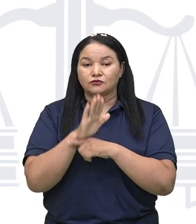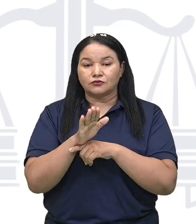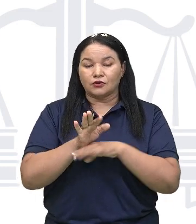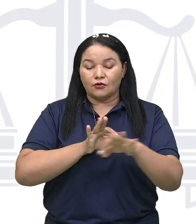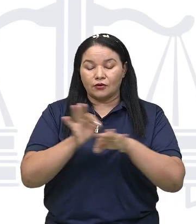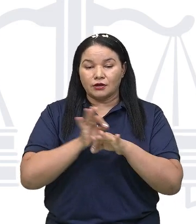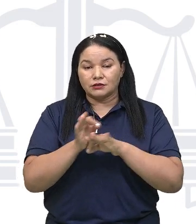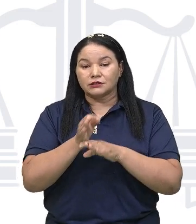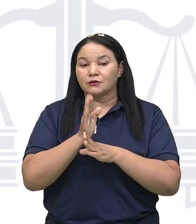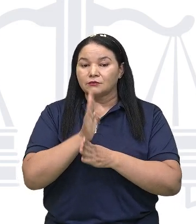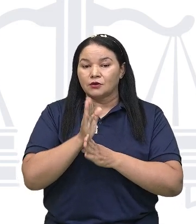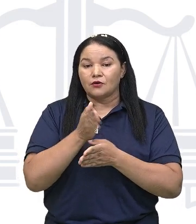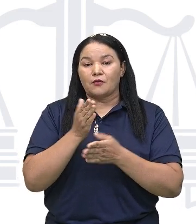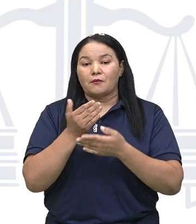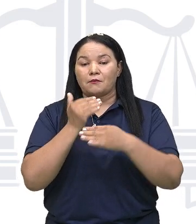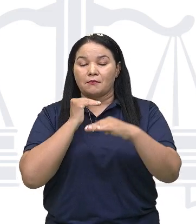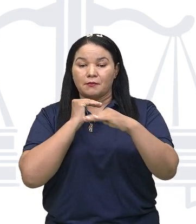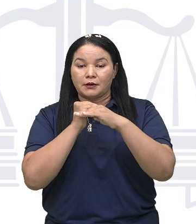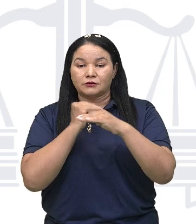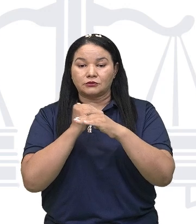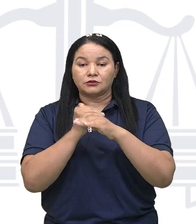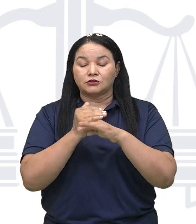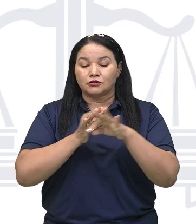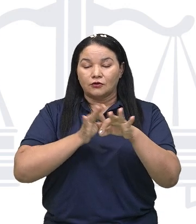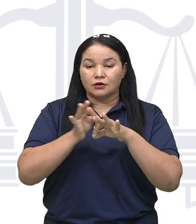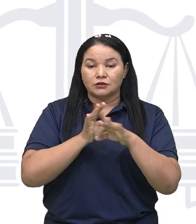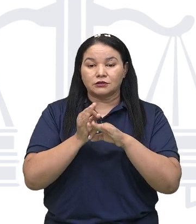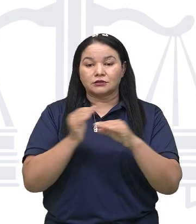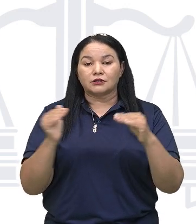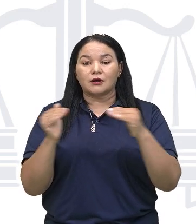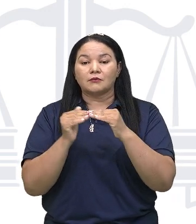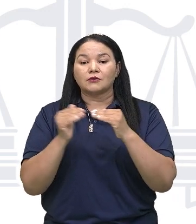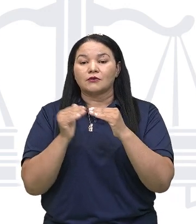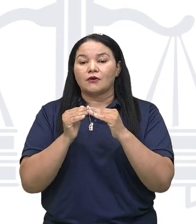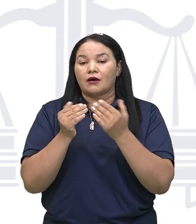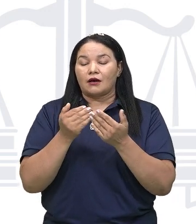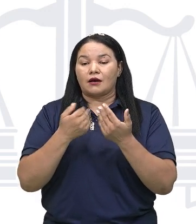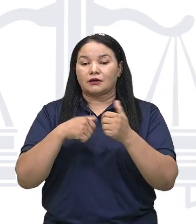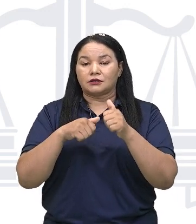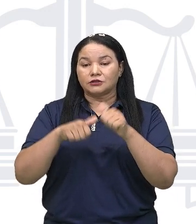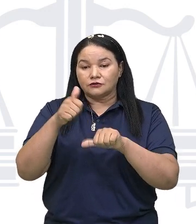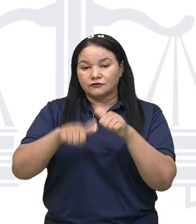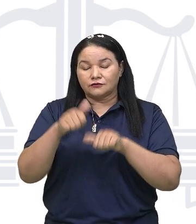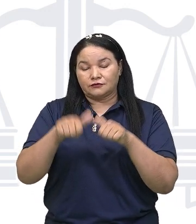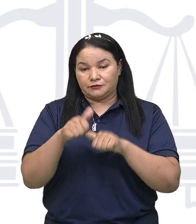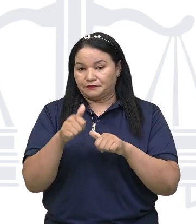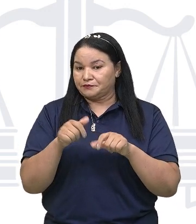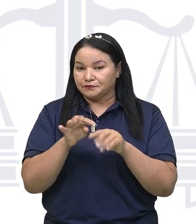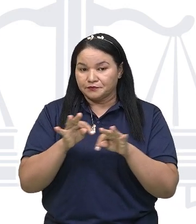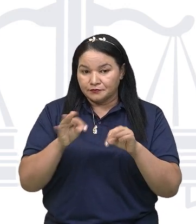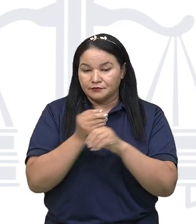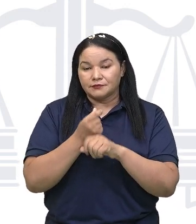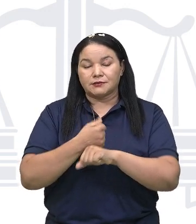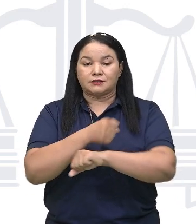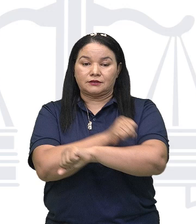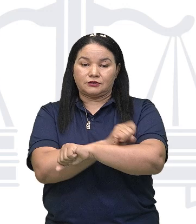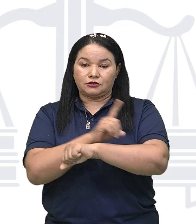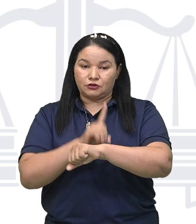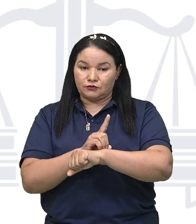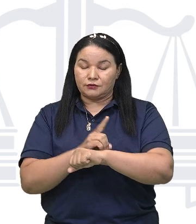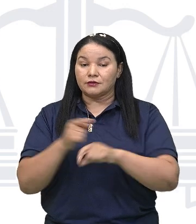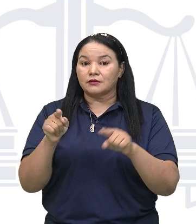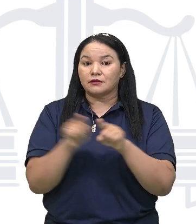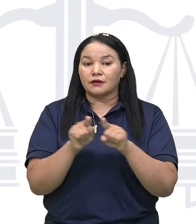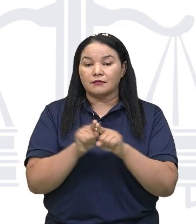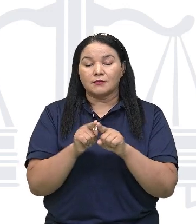E padroniza e sincroniza as atividades com a Secretaria de Educação. Também serve para que a gente consiga